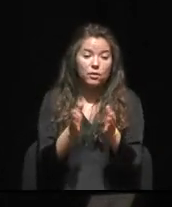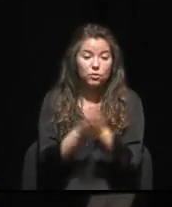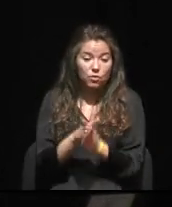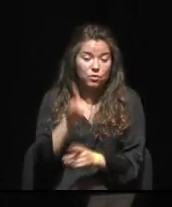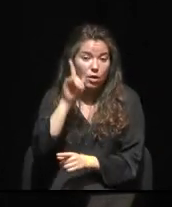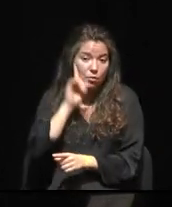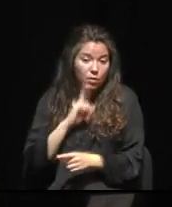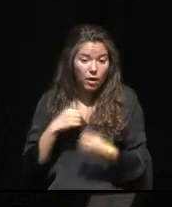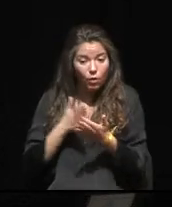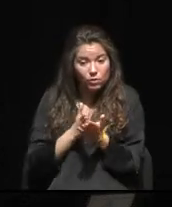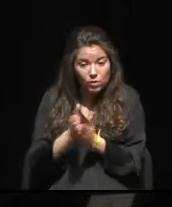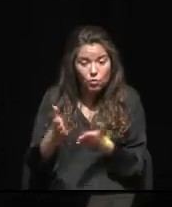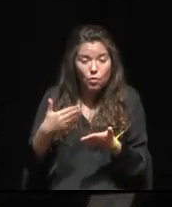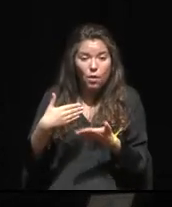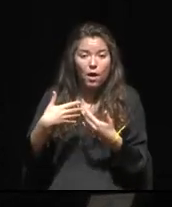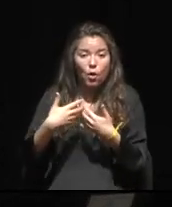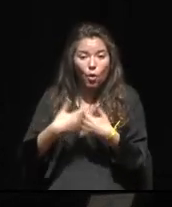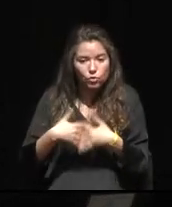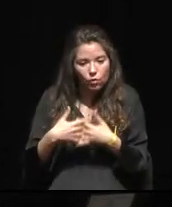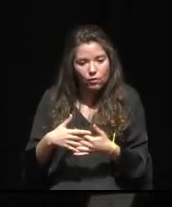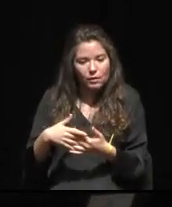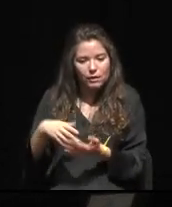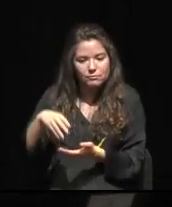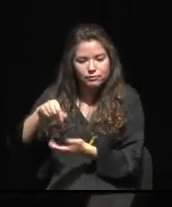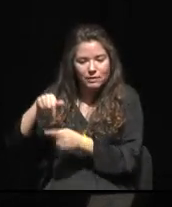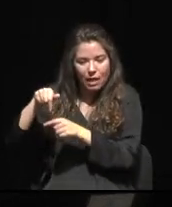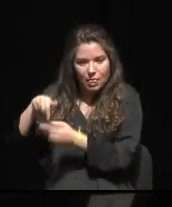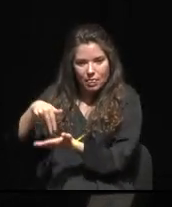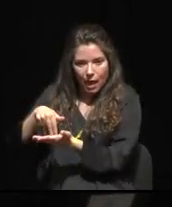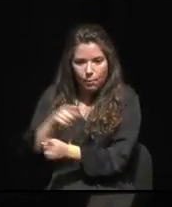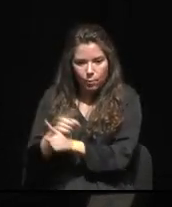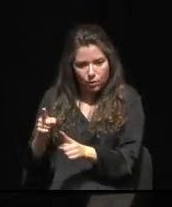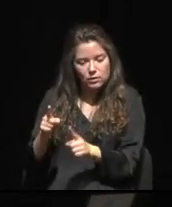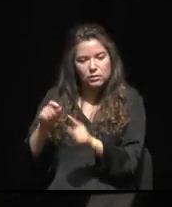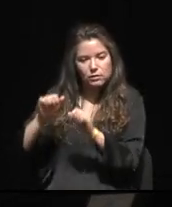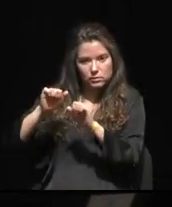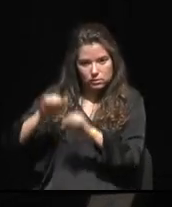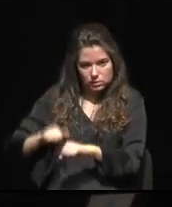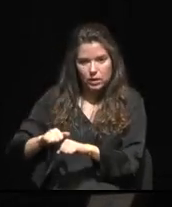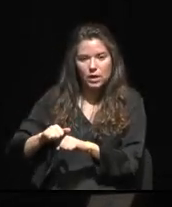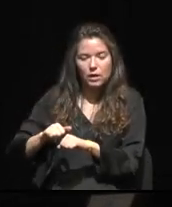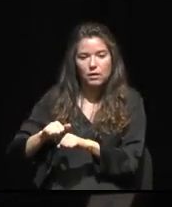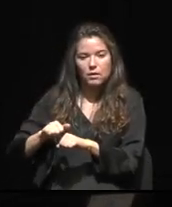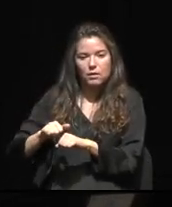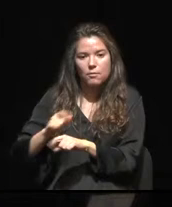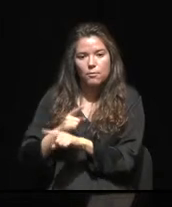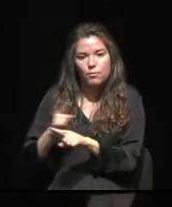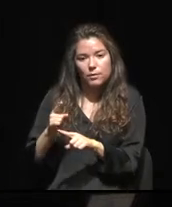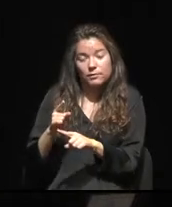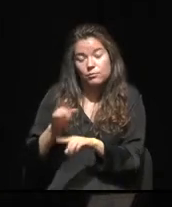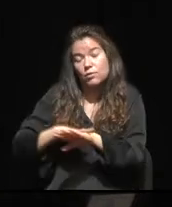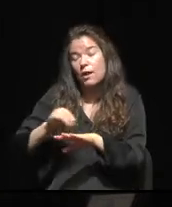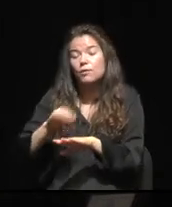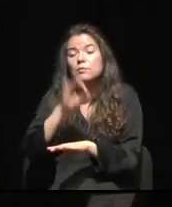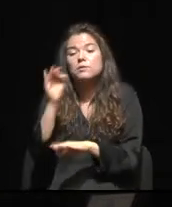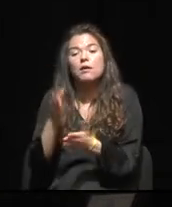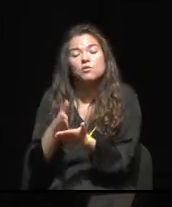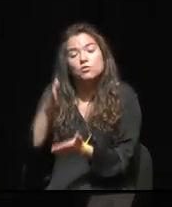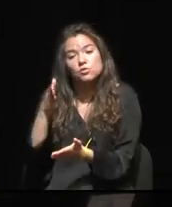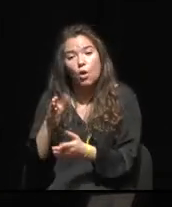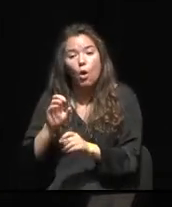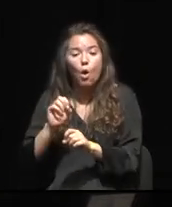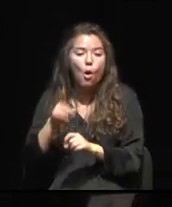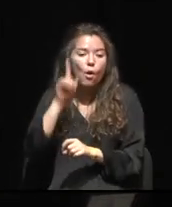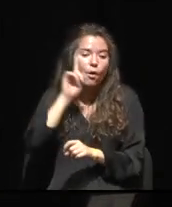dúvidas sobre estar num determinado lugar se é porque realmente merece se é porque está ali só para cumprir cotas não é com